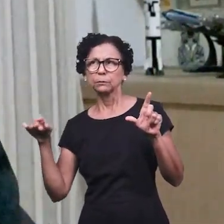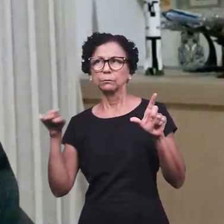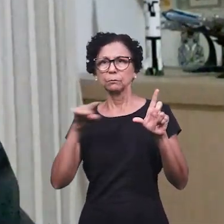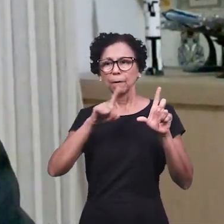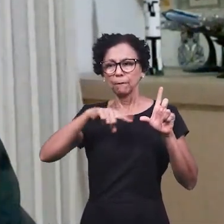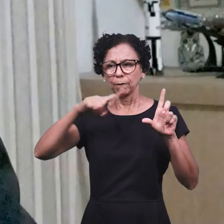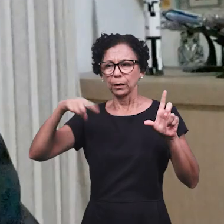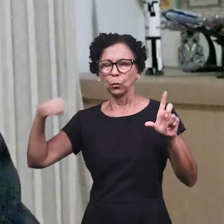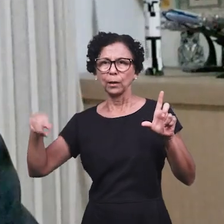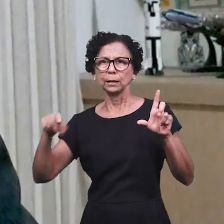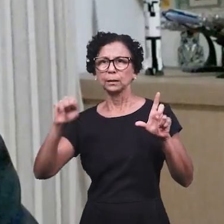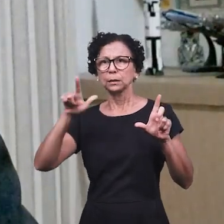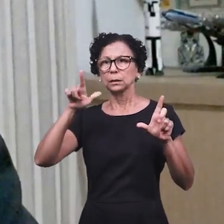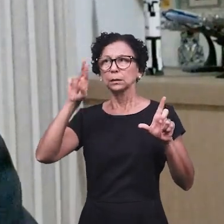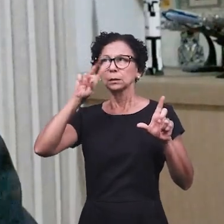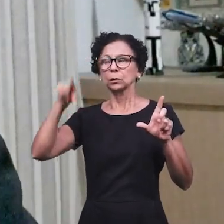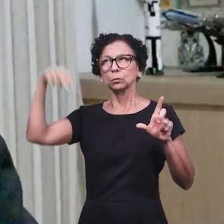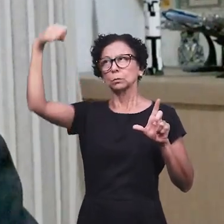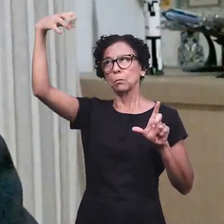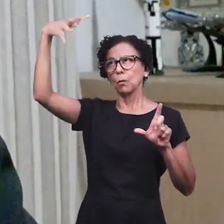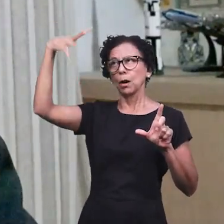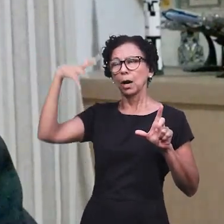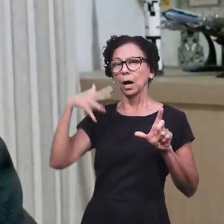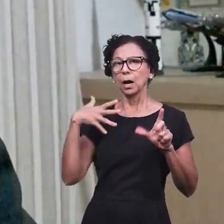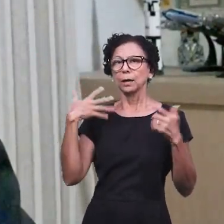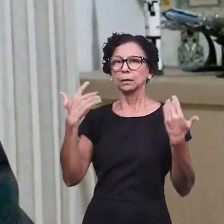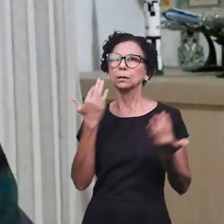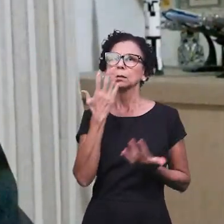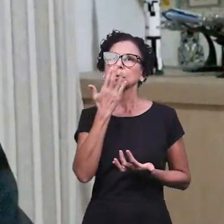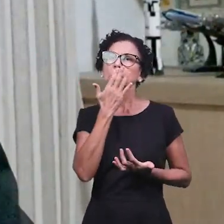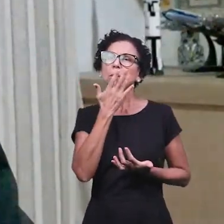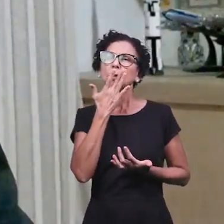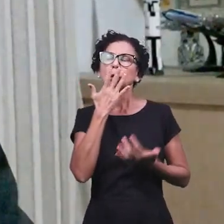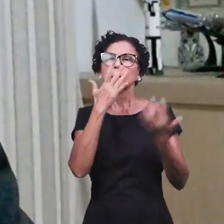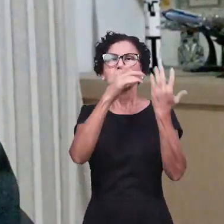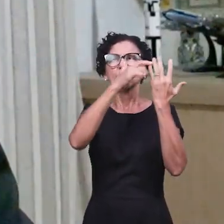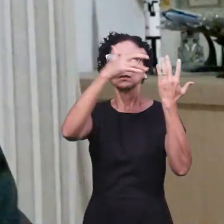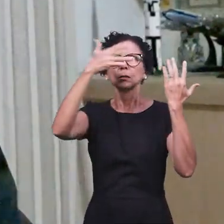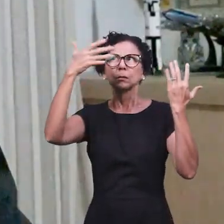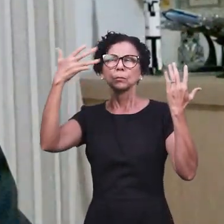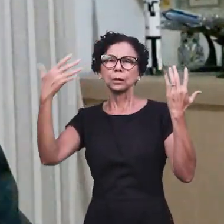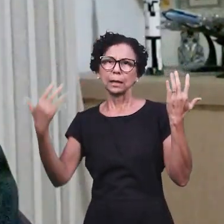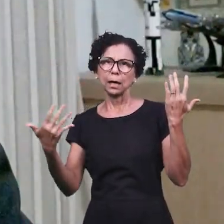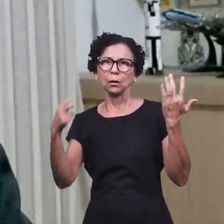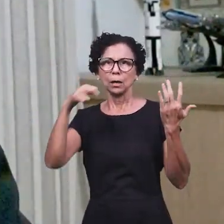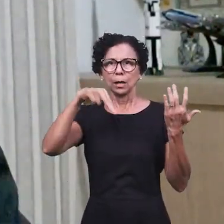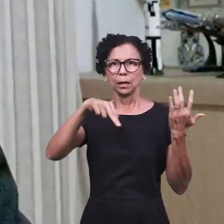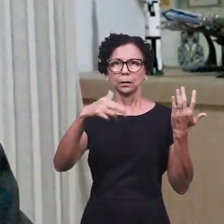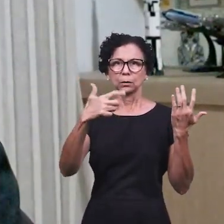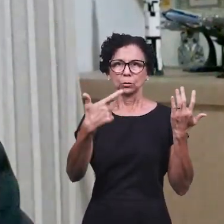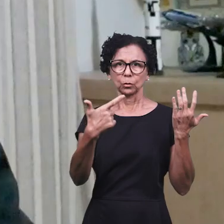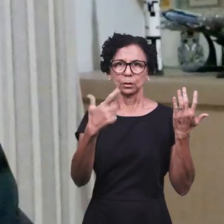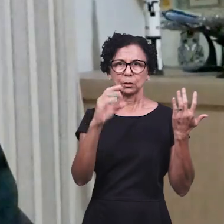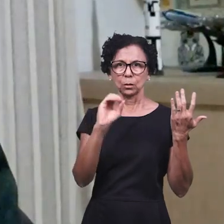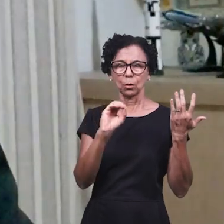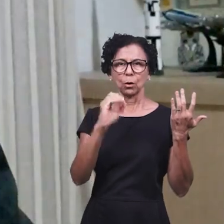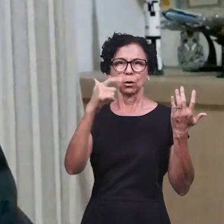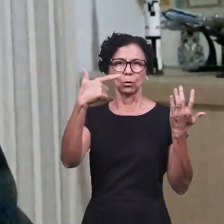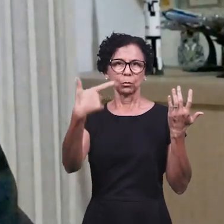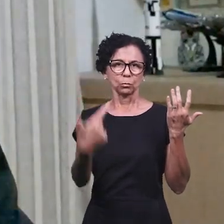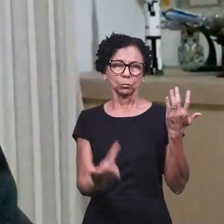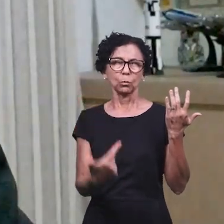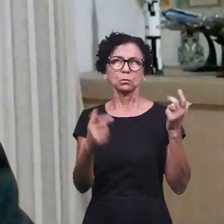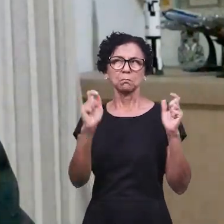pré-definidos. Então, cada fóton ele vai ter uma frequência e vai ter uma luz. No caso